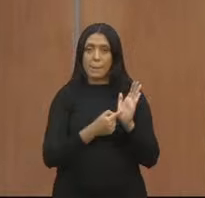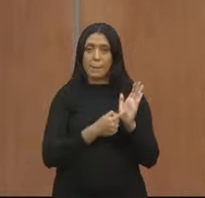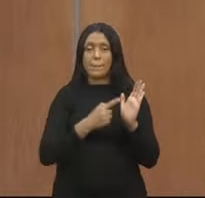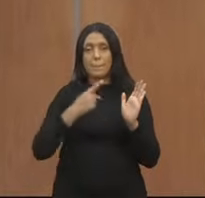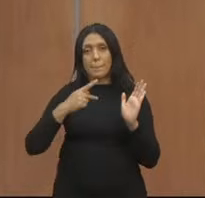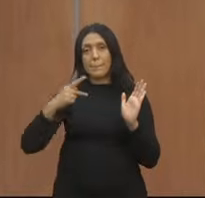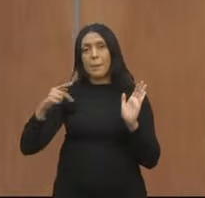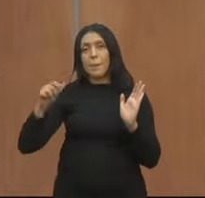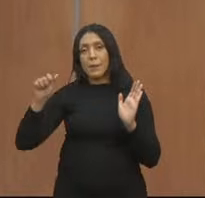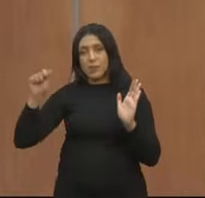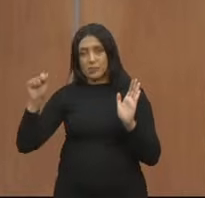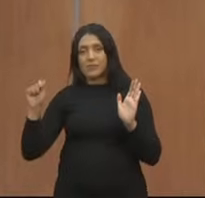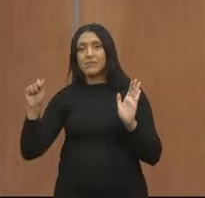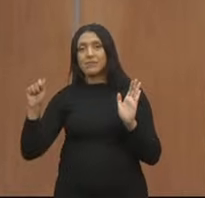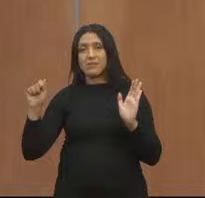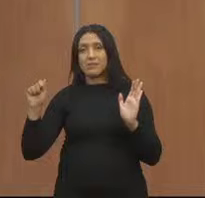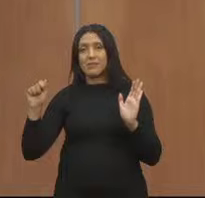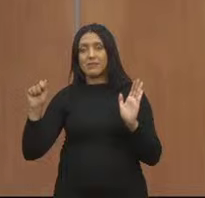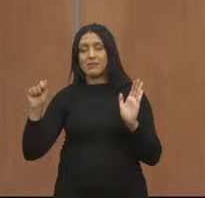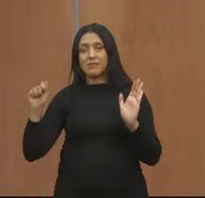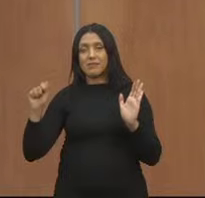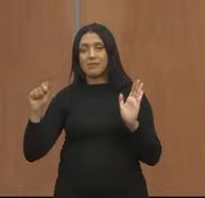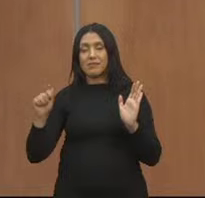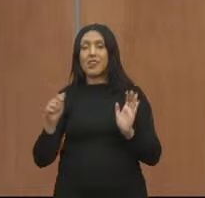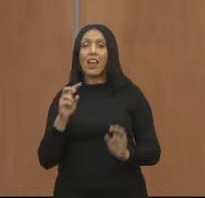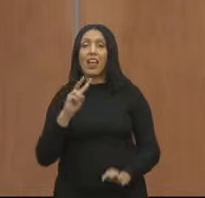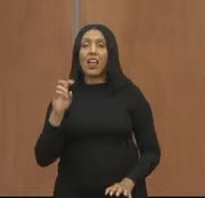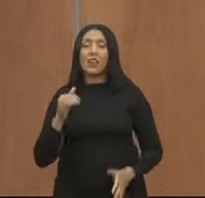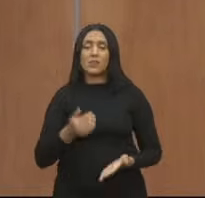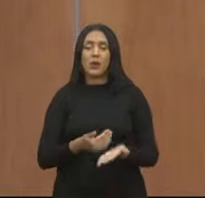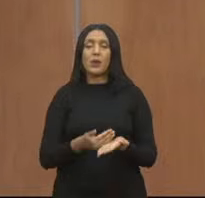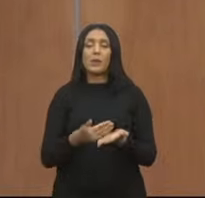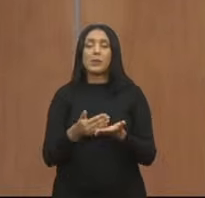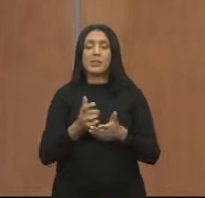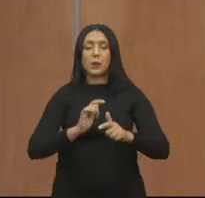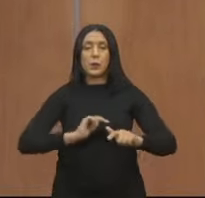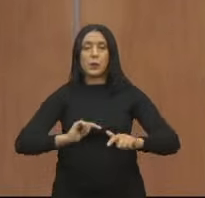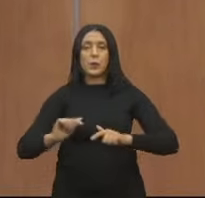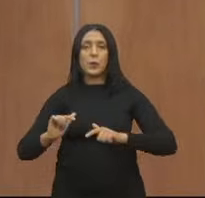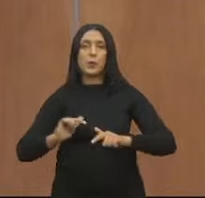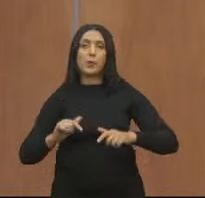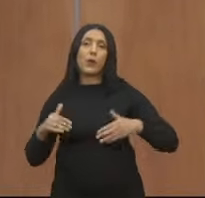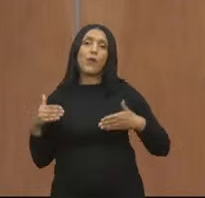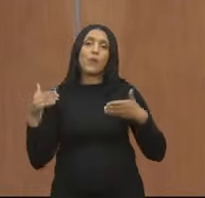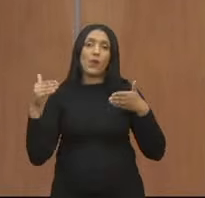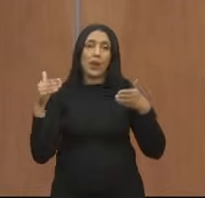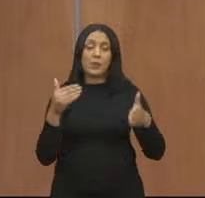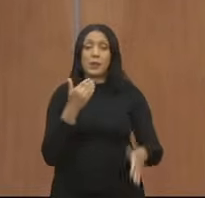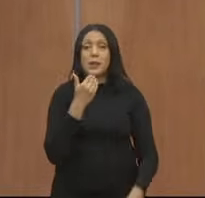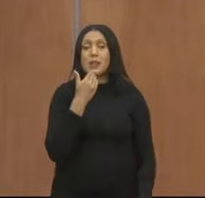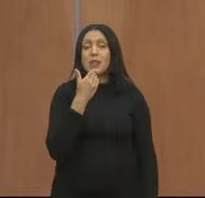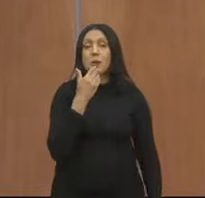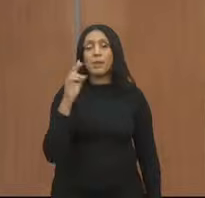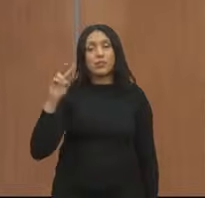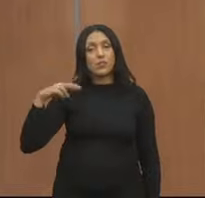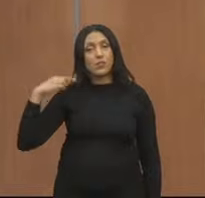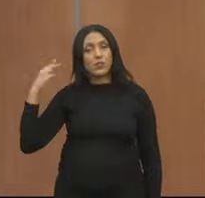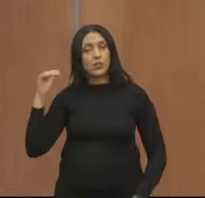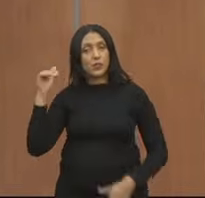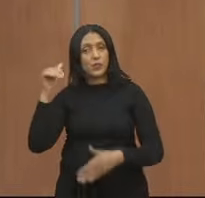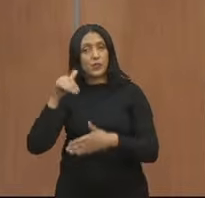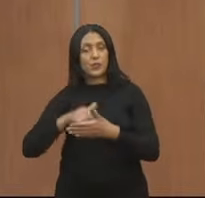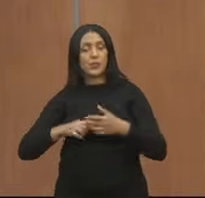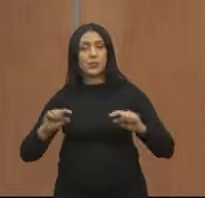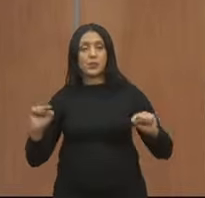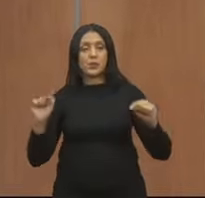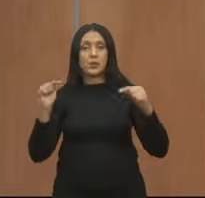está para acontecer. Então, eu peço o apoio de vocês, vereadores, peço o voto favorável para que a gente possa aprovar o PPA hoje e